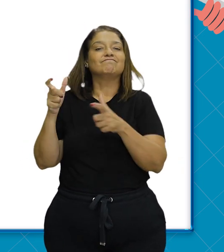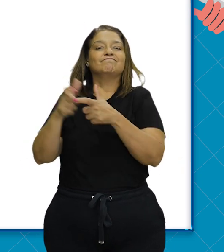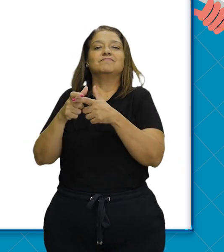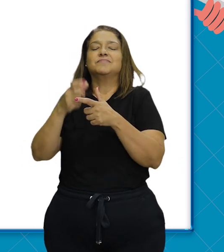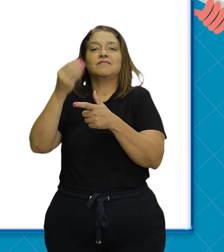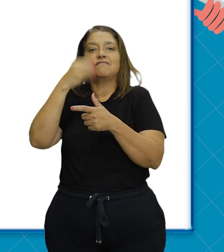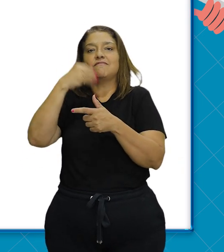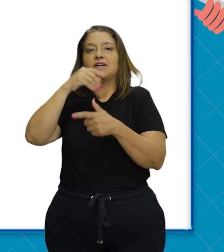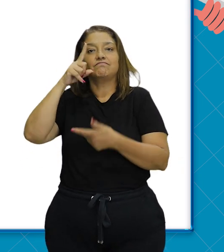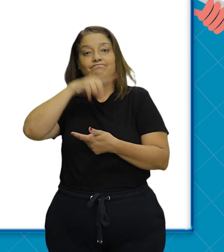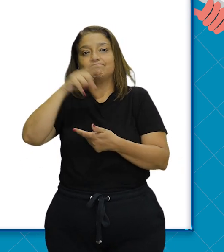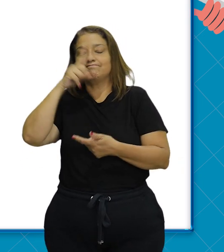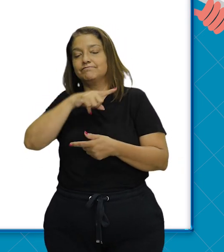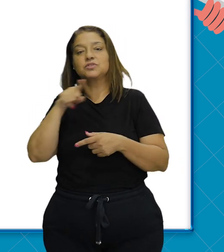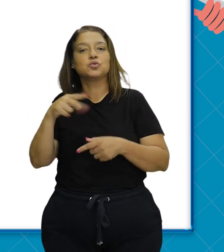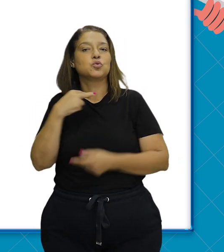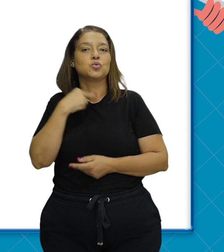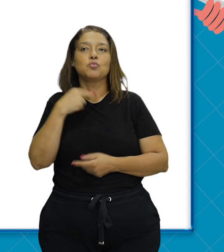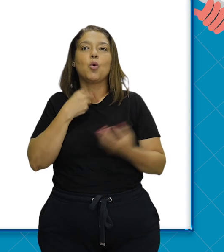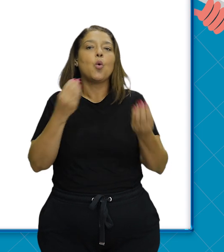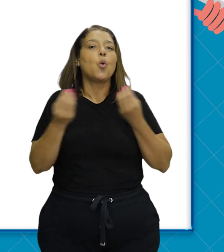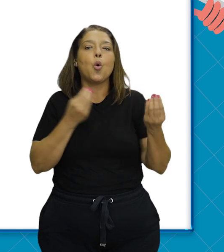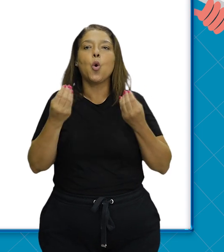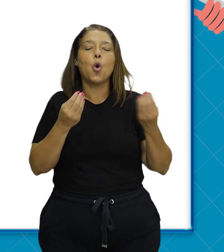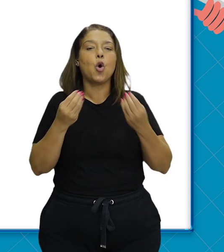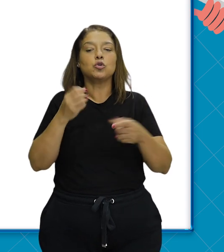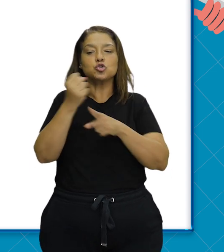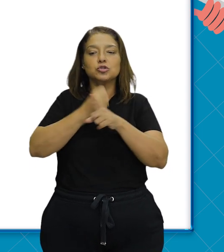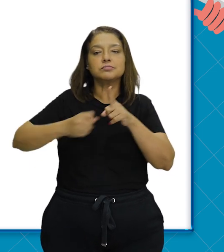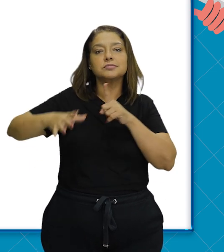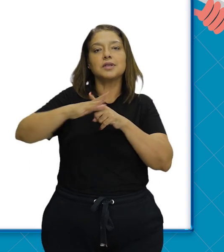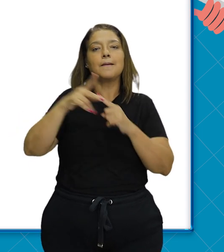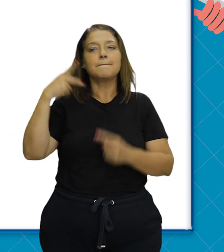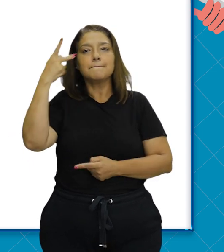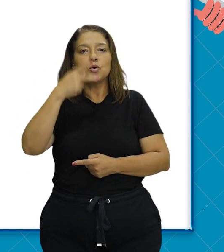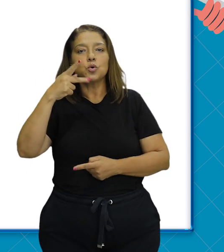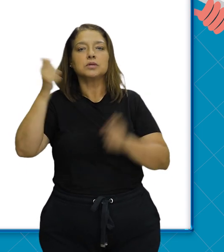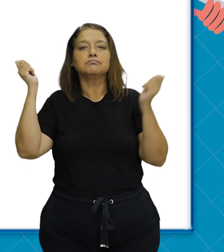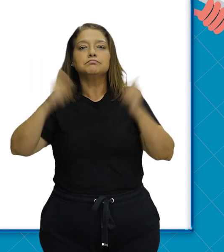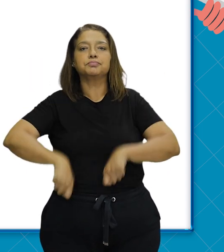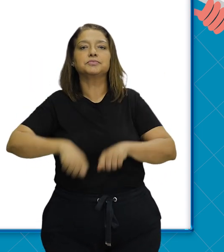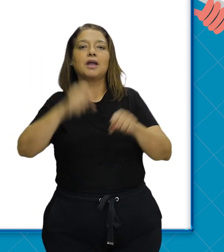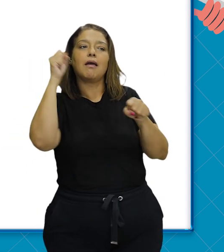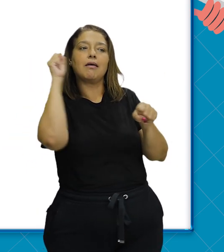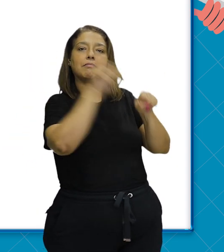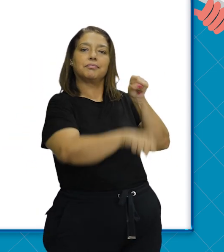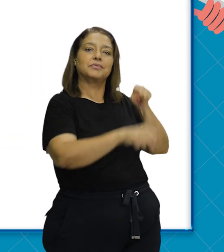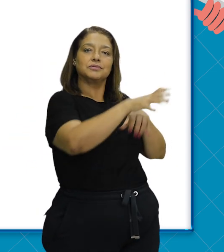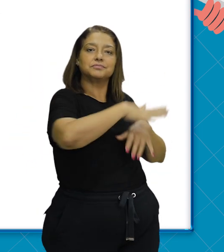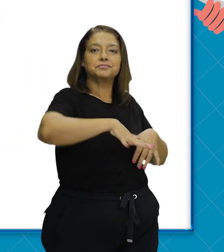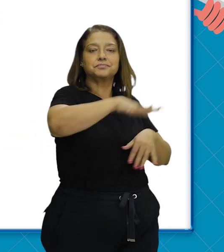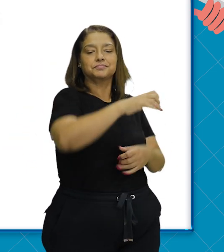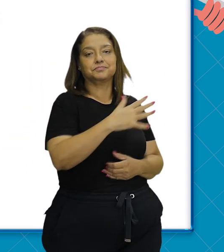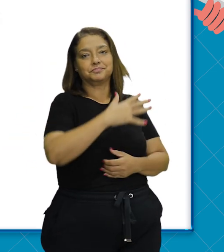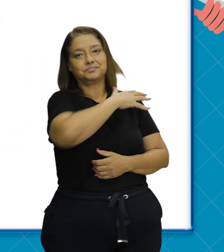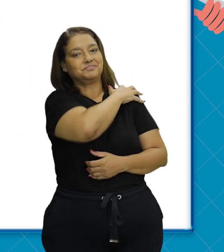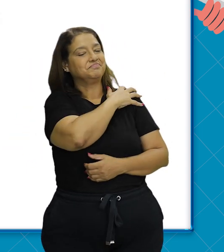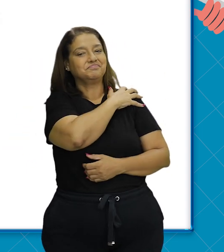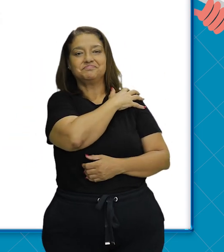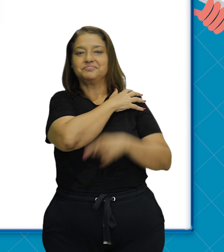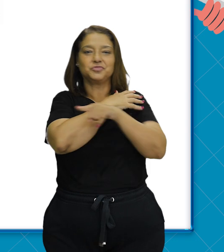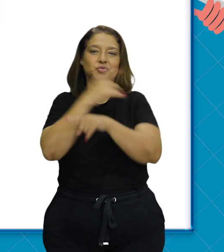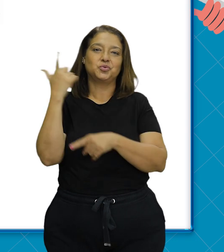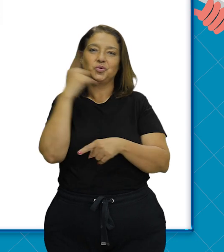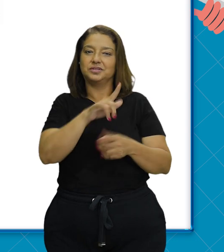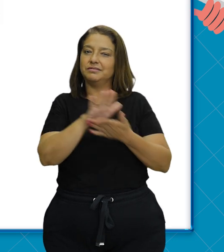despreparados. Eles não tinham a menor condição social, política e bélica para derrubar os militares. Não eram nem de perto uma